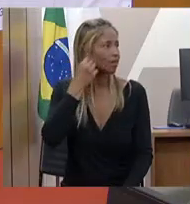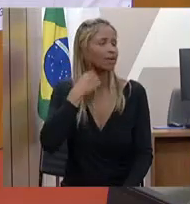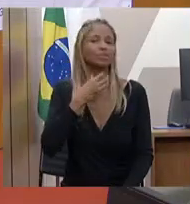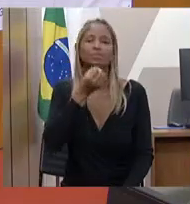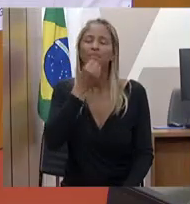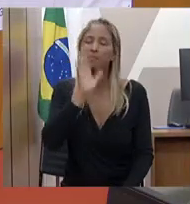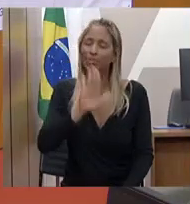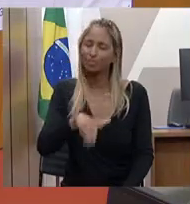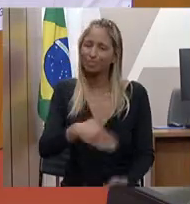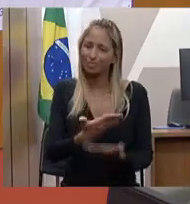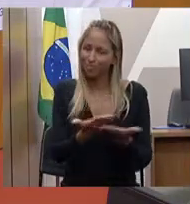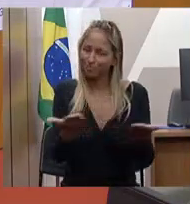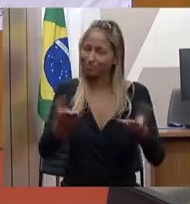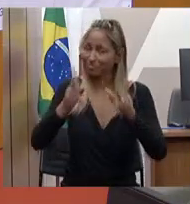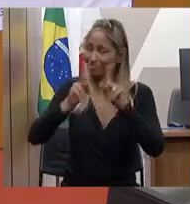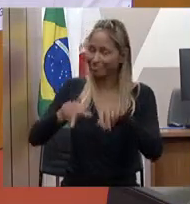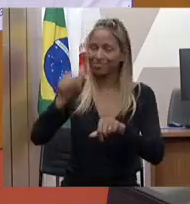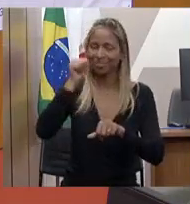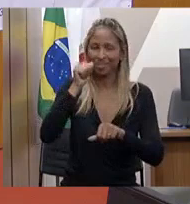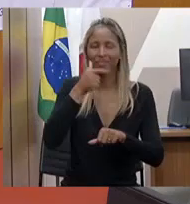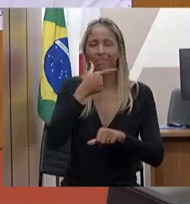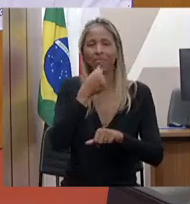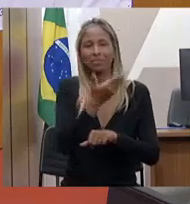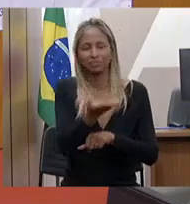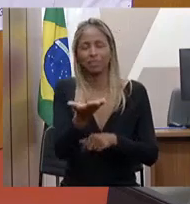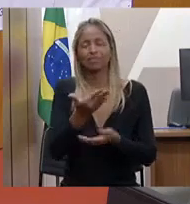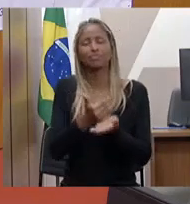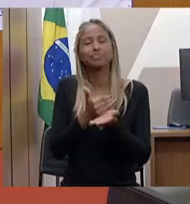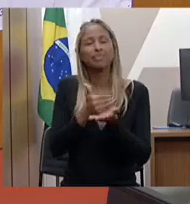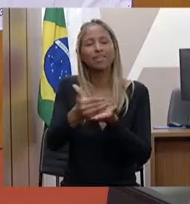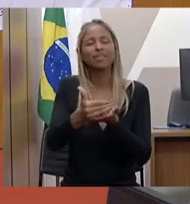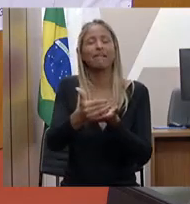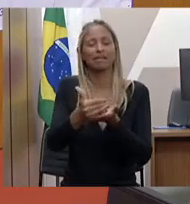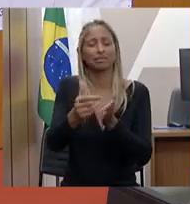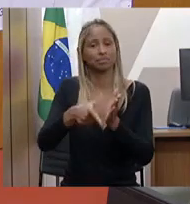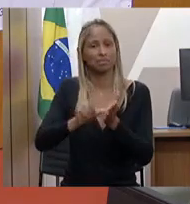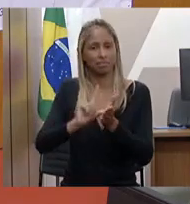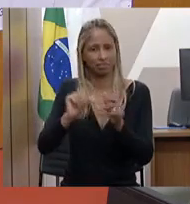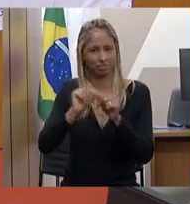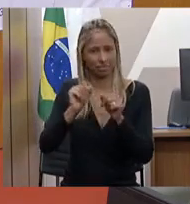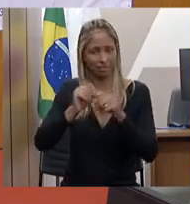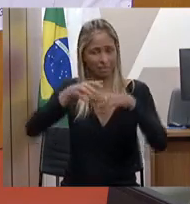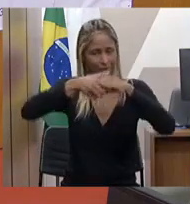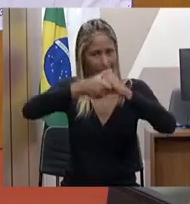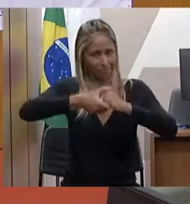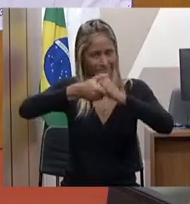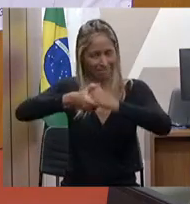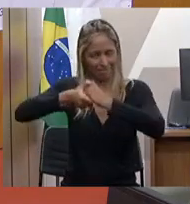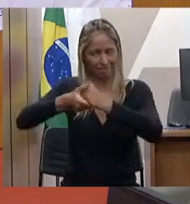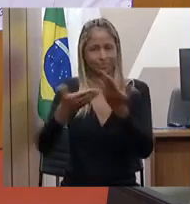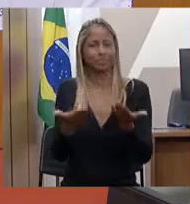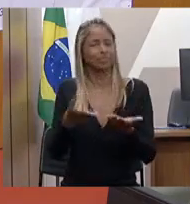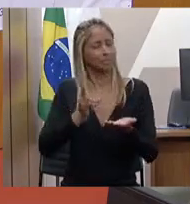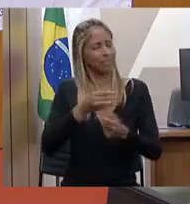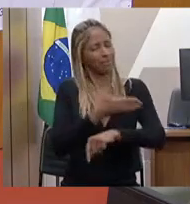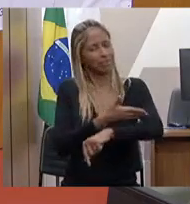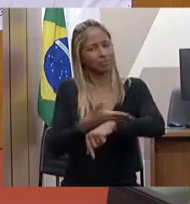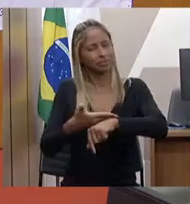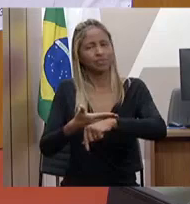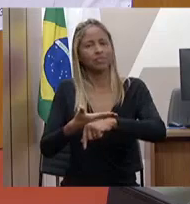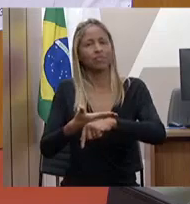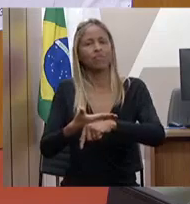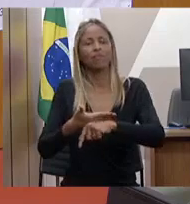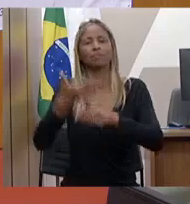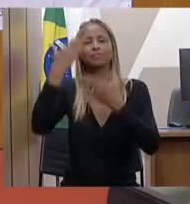Boa tarde a todos e todos e todos inicialmente antes de fazer uns comprimentos né de praxe eu queria